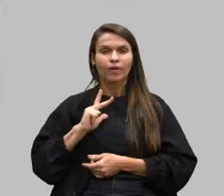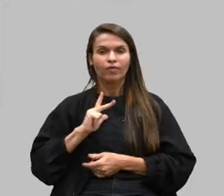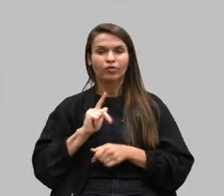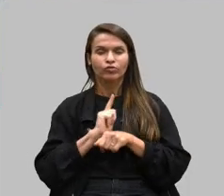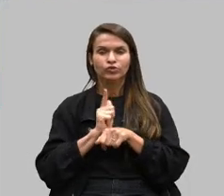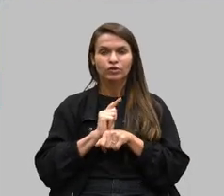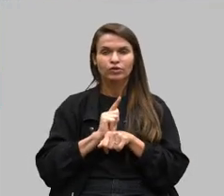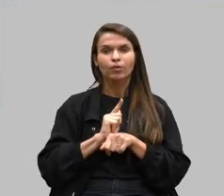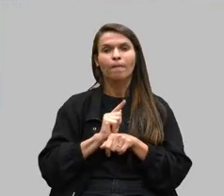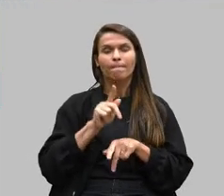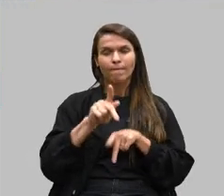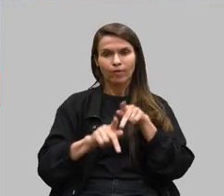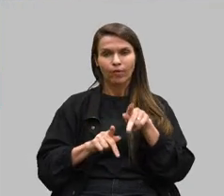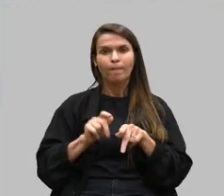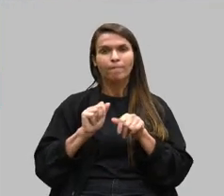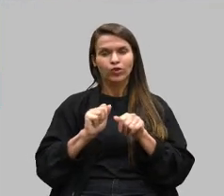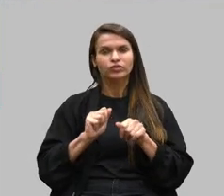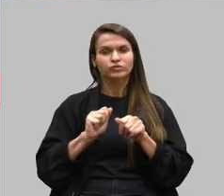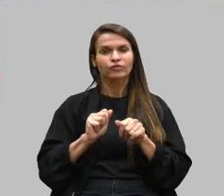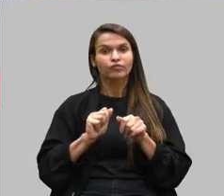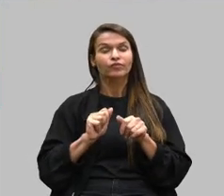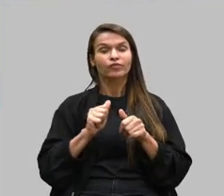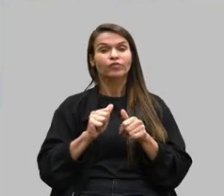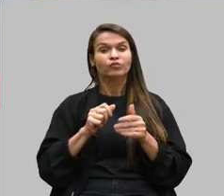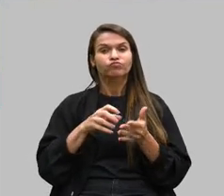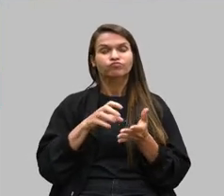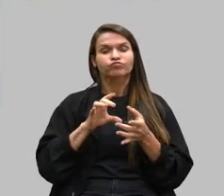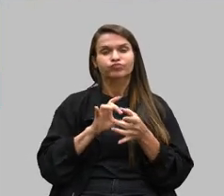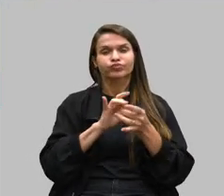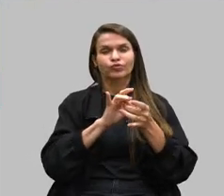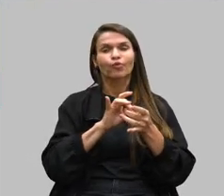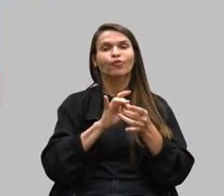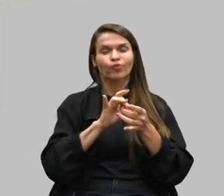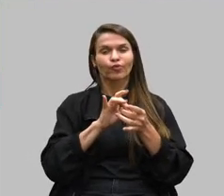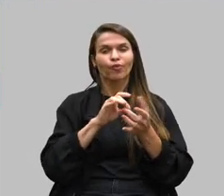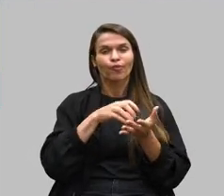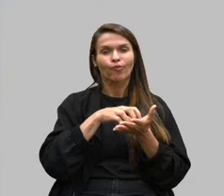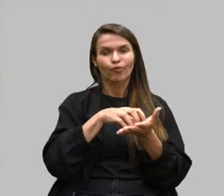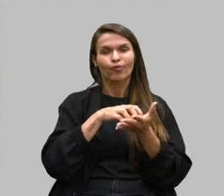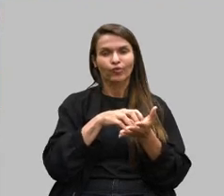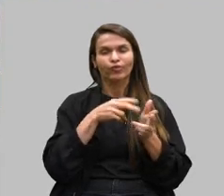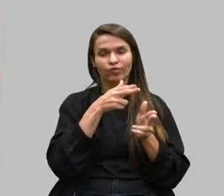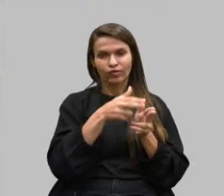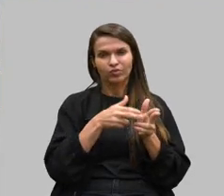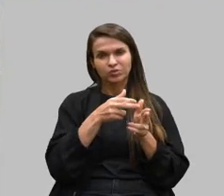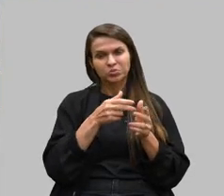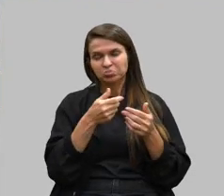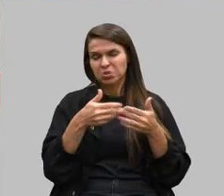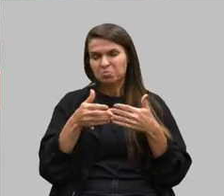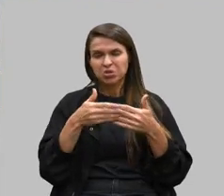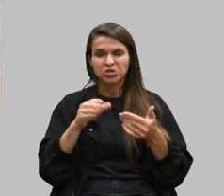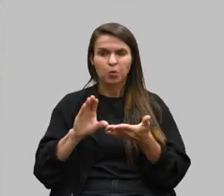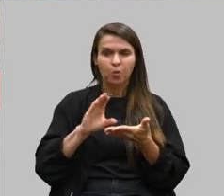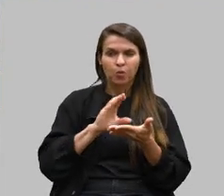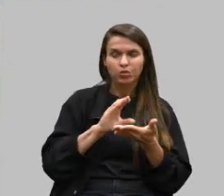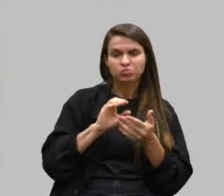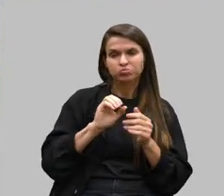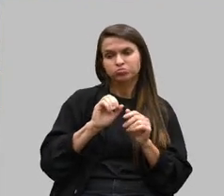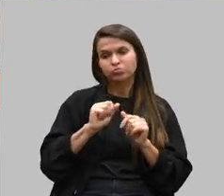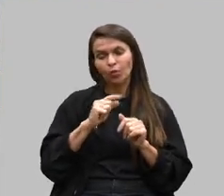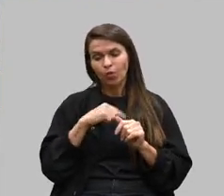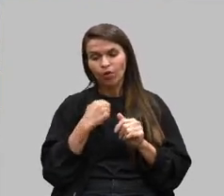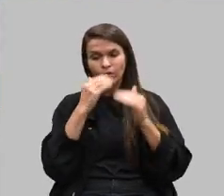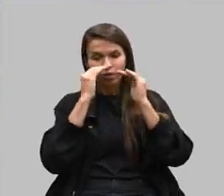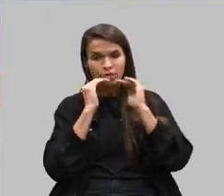de fato ficar no setor de ferrovias Independente de qual modelo se vai ser pelo orçamento ou não nós respeitaremos essa